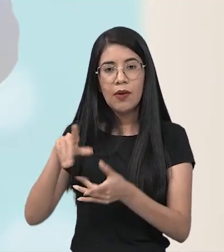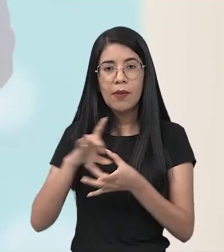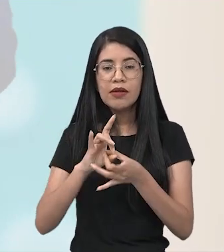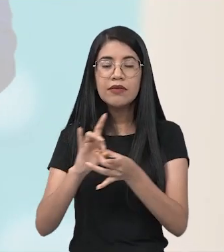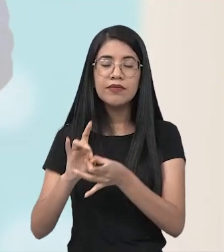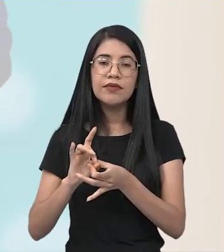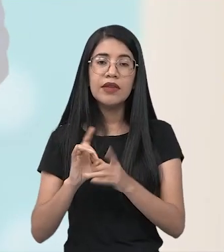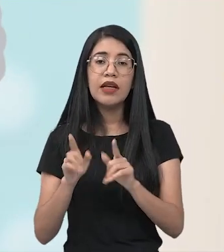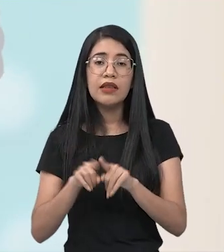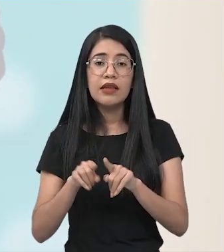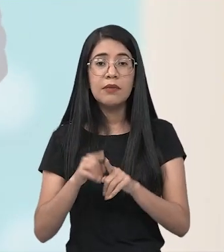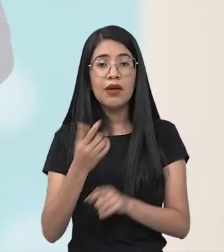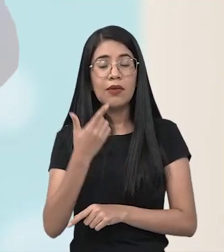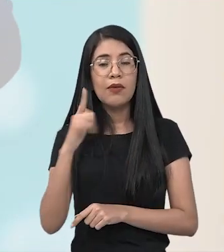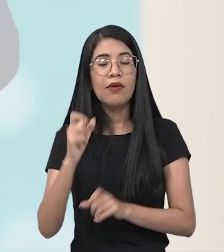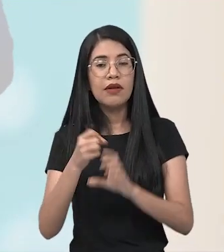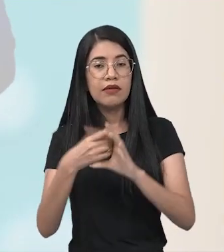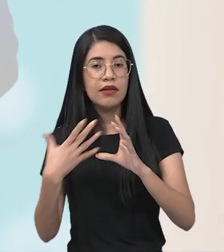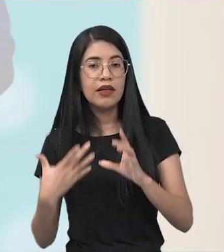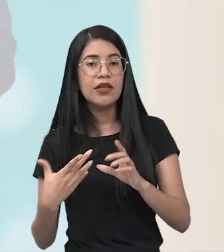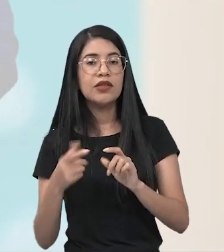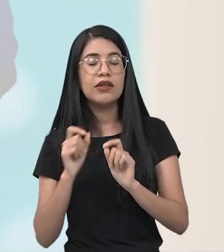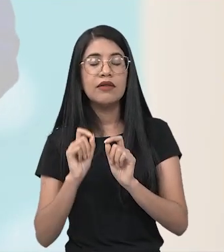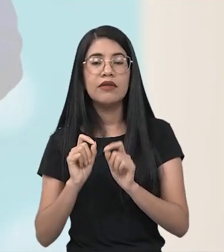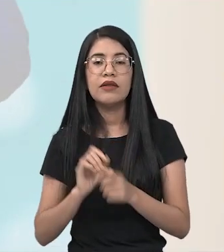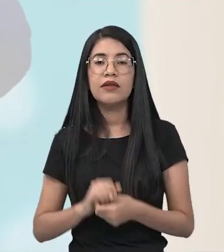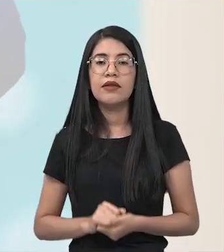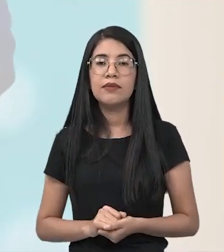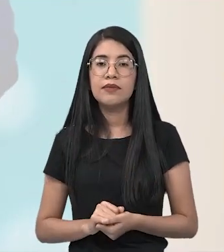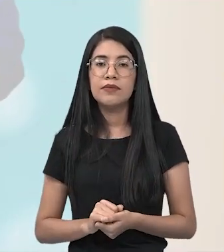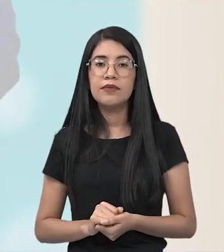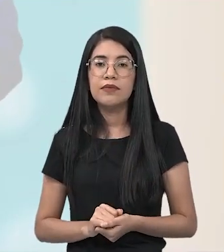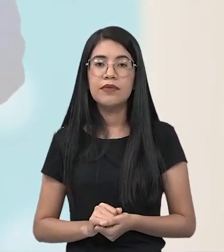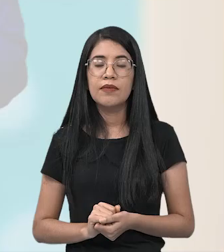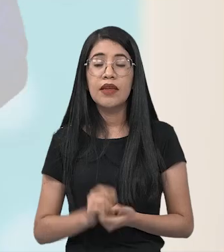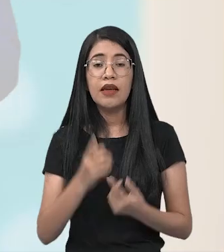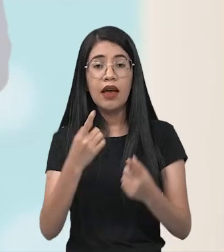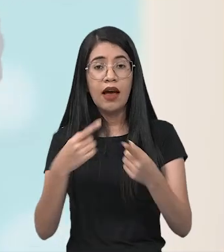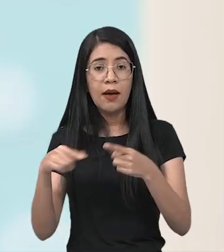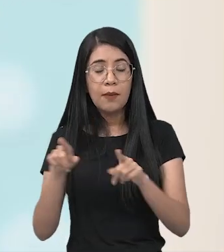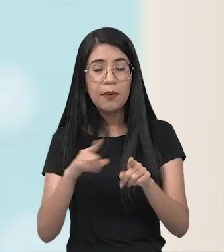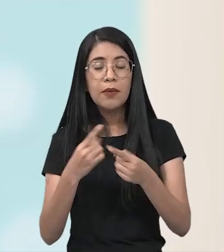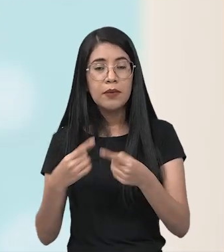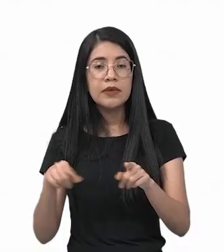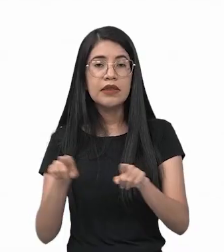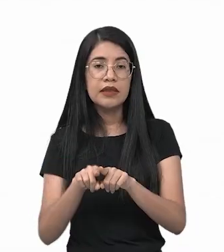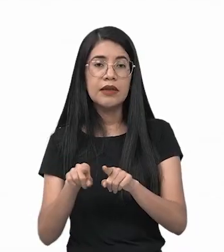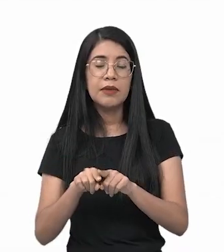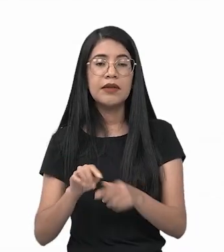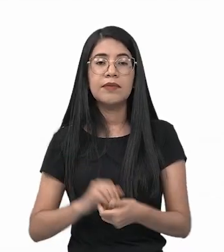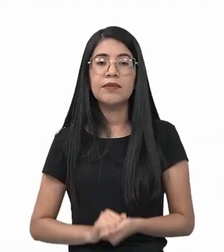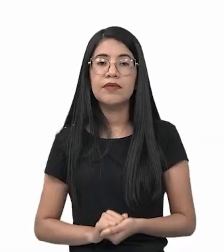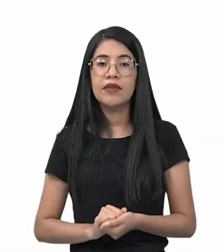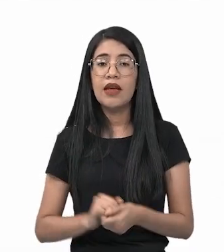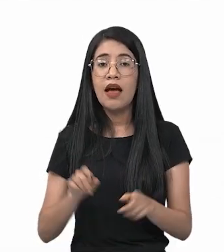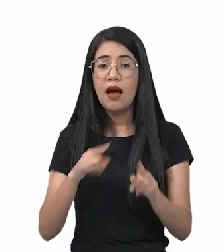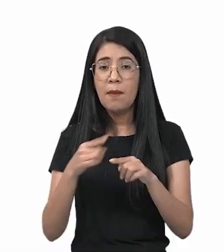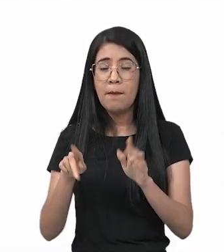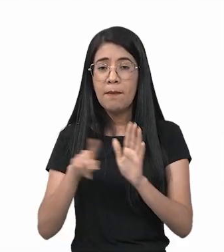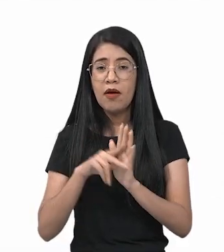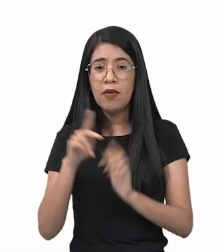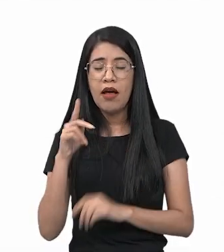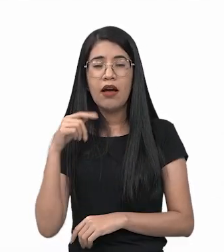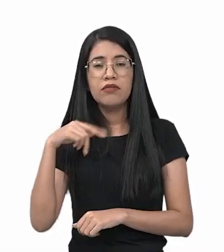outro elemento que da cultura americana que a gente tem muito forte aqui é a música. A música dos Estados Unidos é uma verdadeira mistura